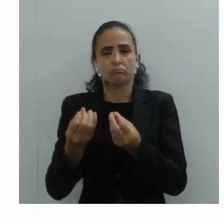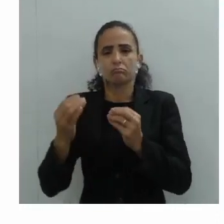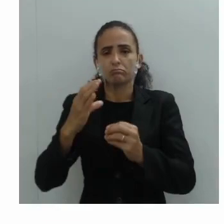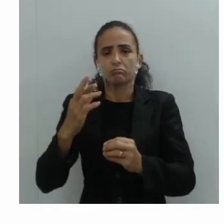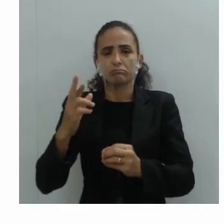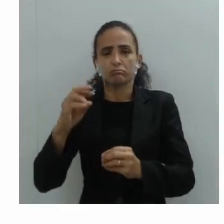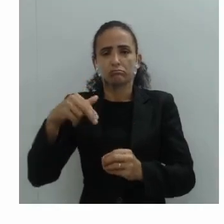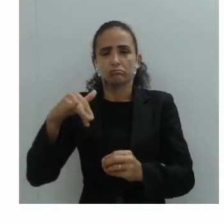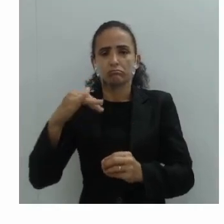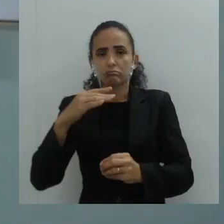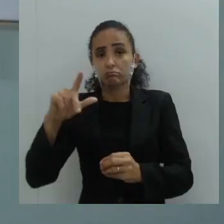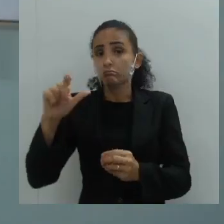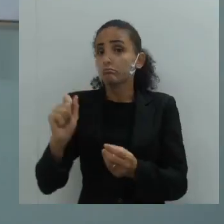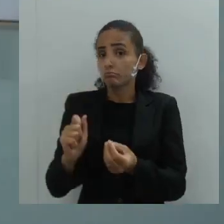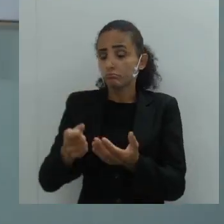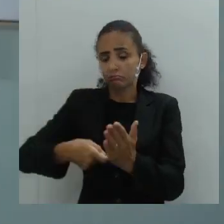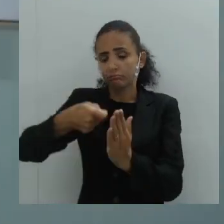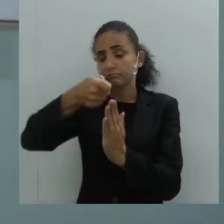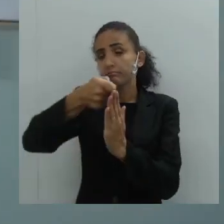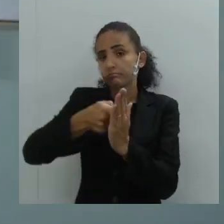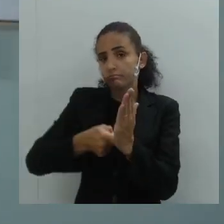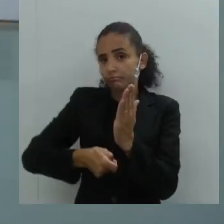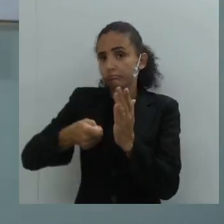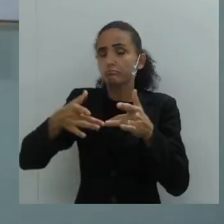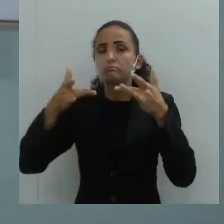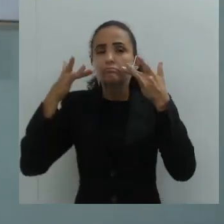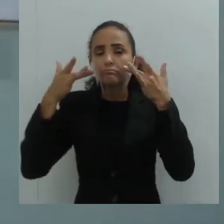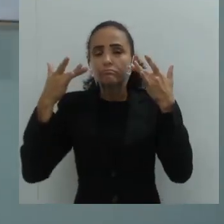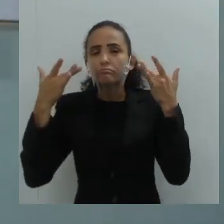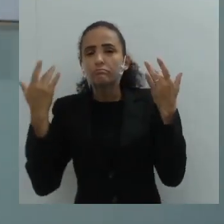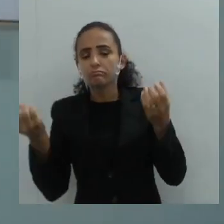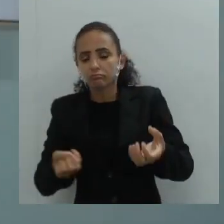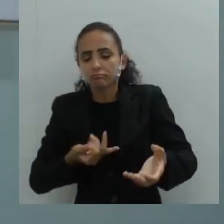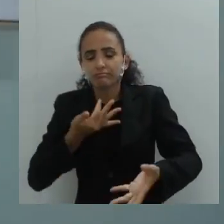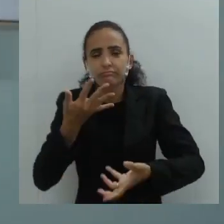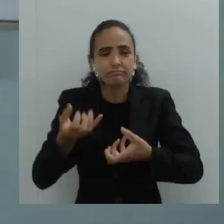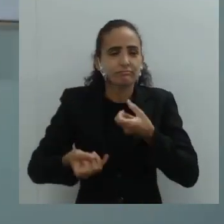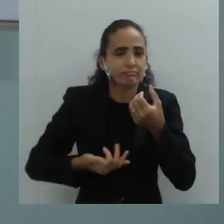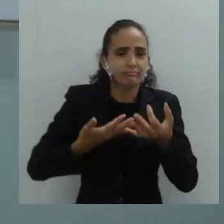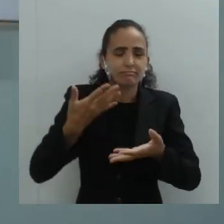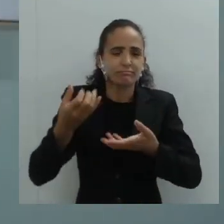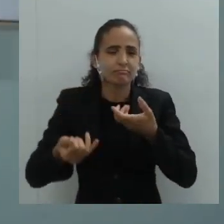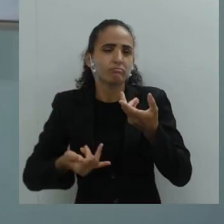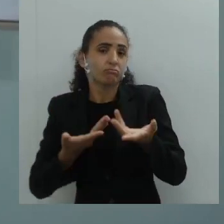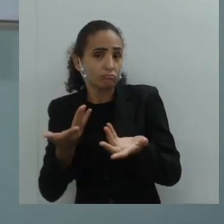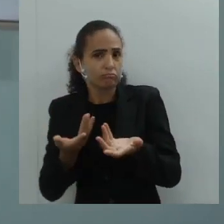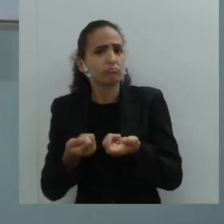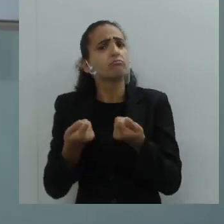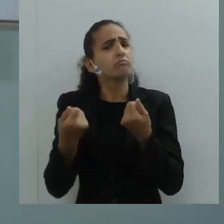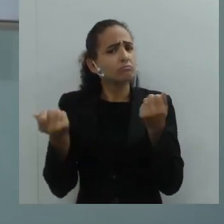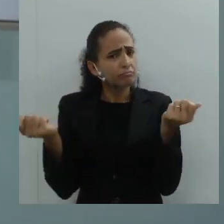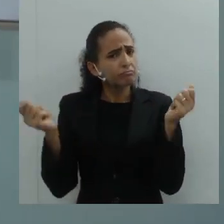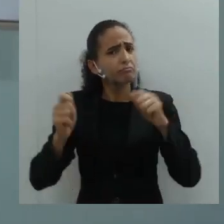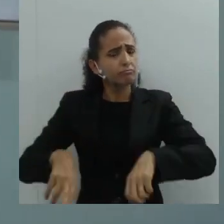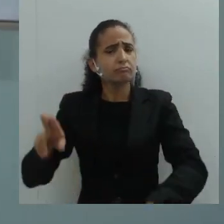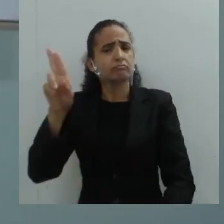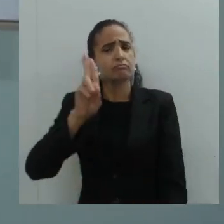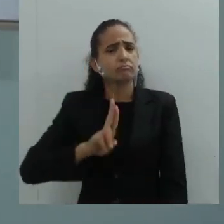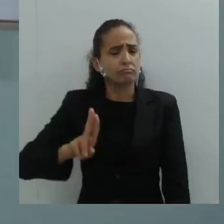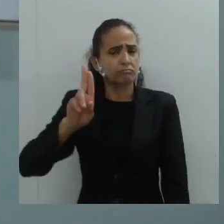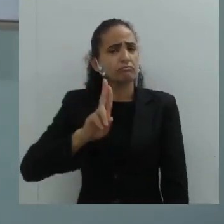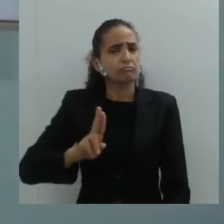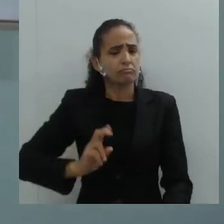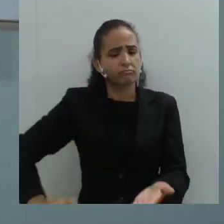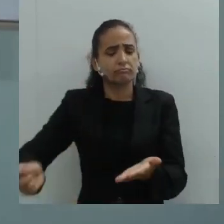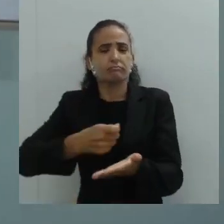a dissertação, uma dramatização, um poema, nós podemos utilizá-los, certo?